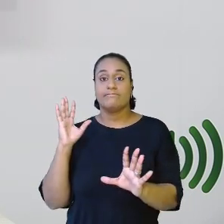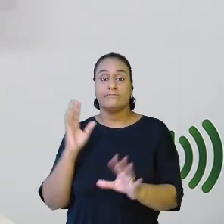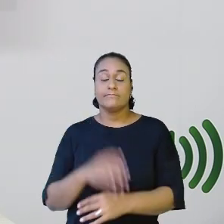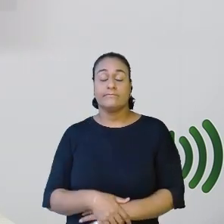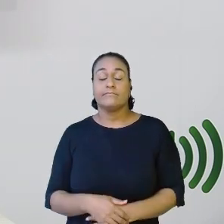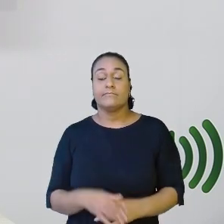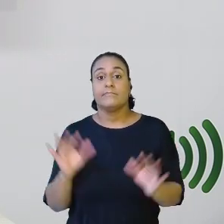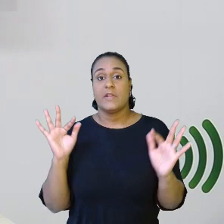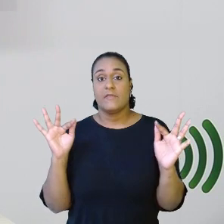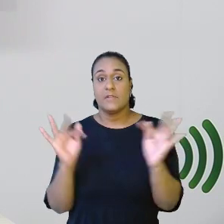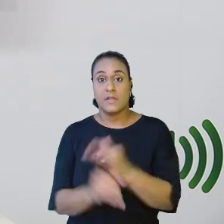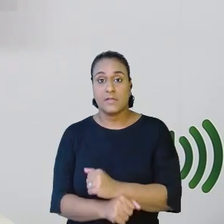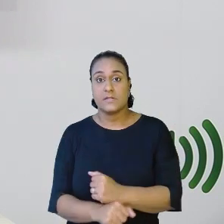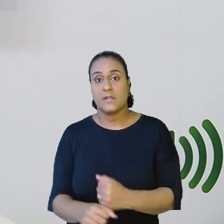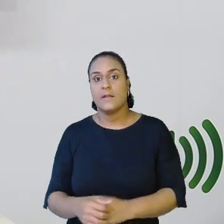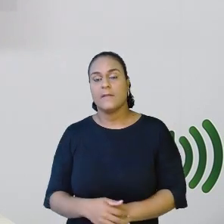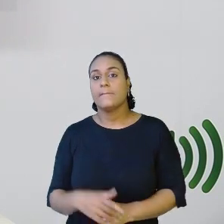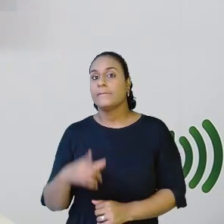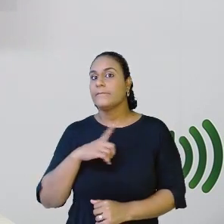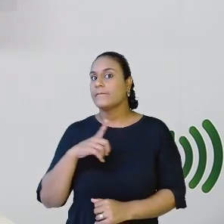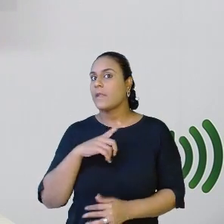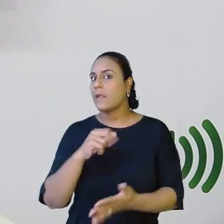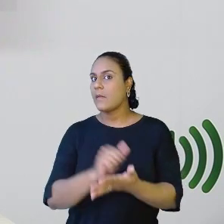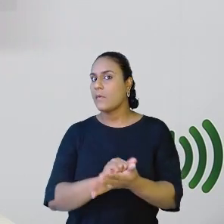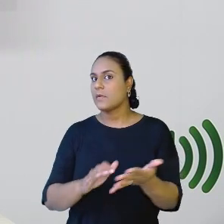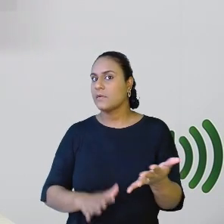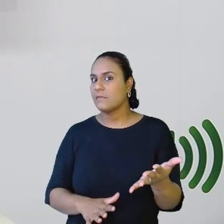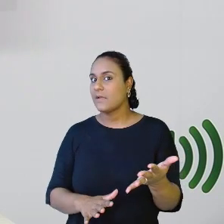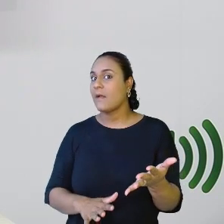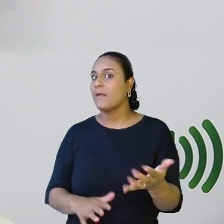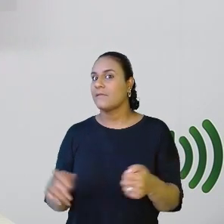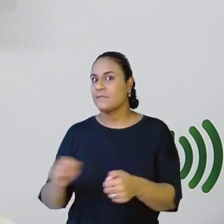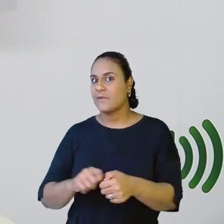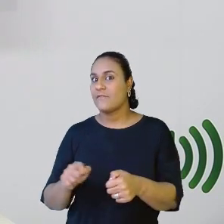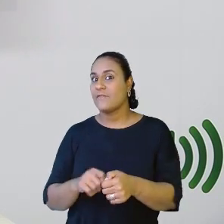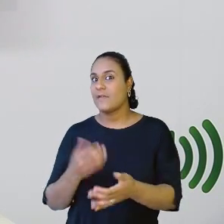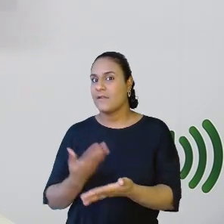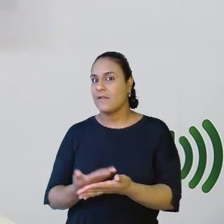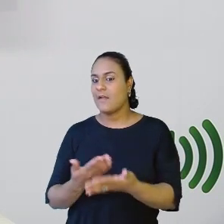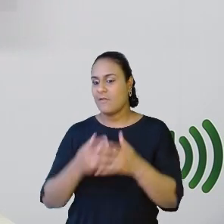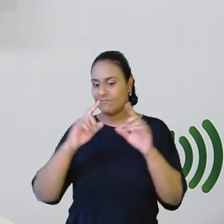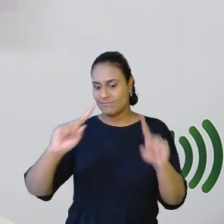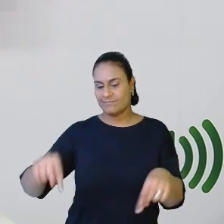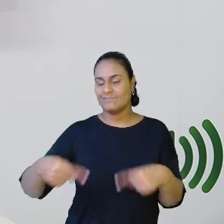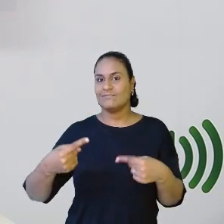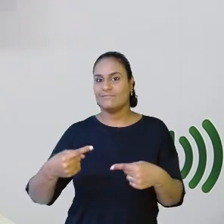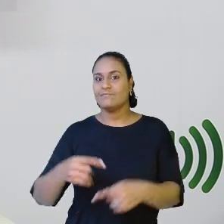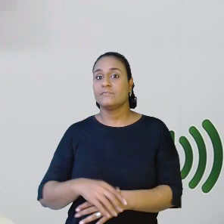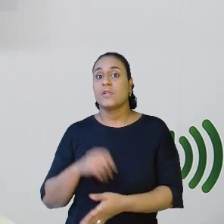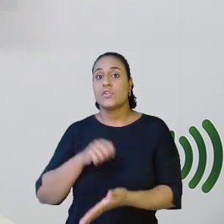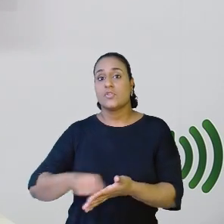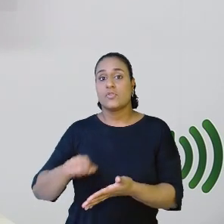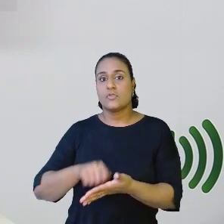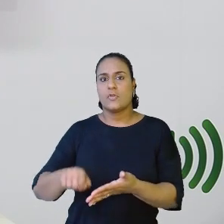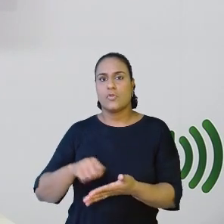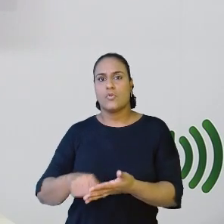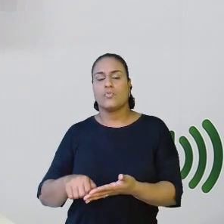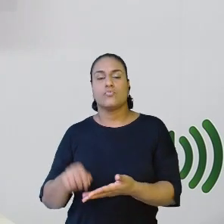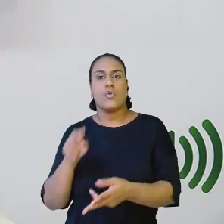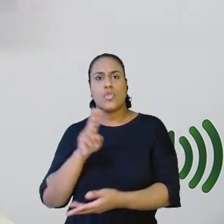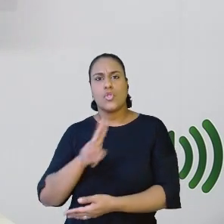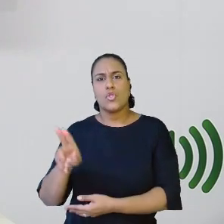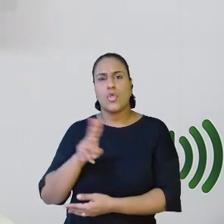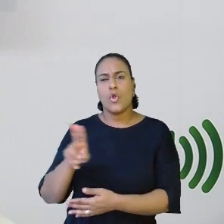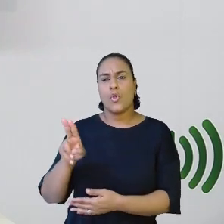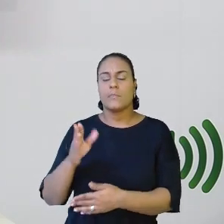só, vocês têm uma atividade para casa. Olha só, um desafio. Escreva o nome de alguns